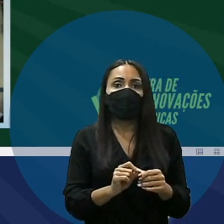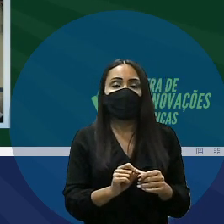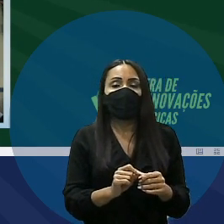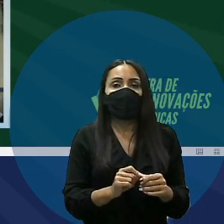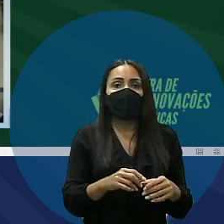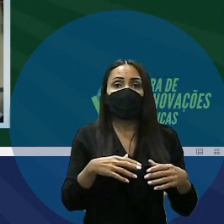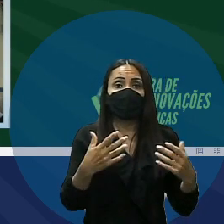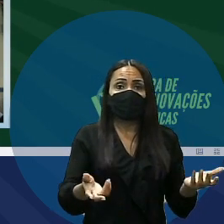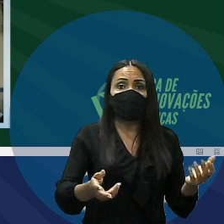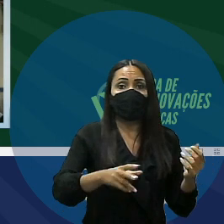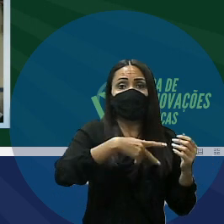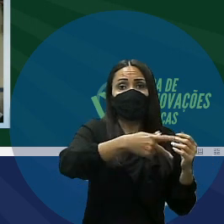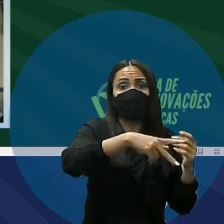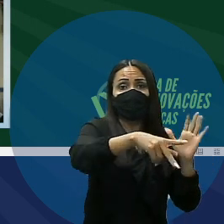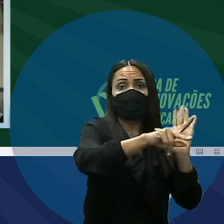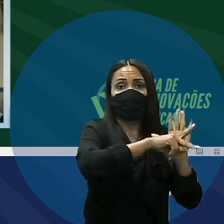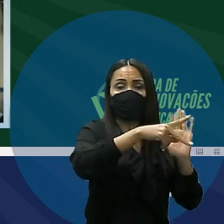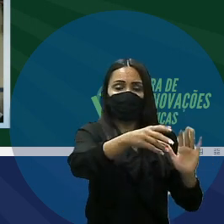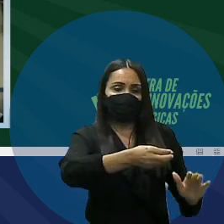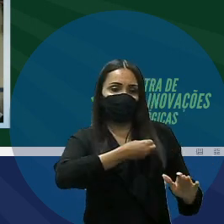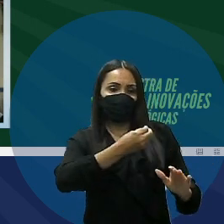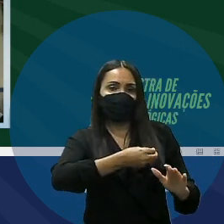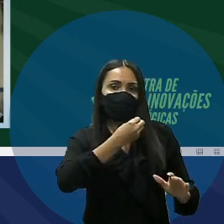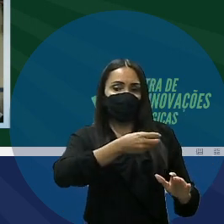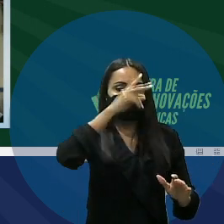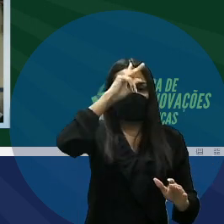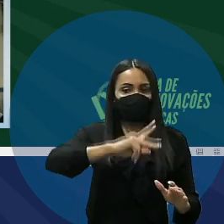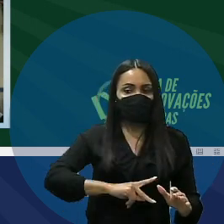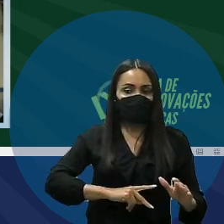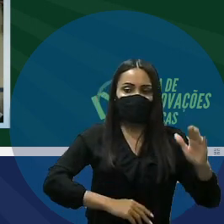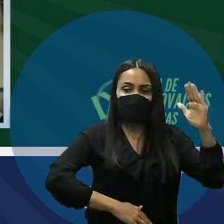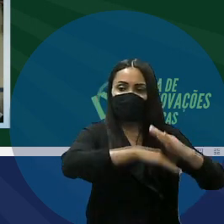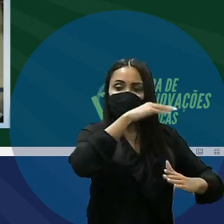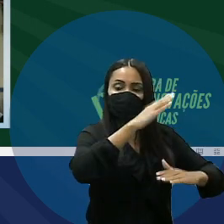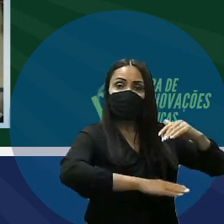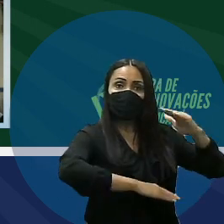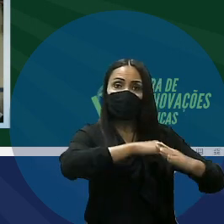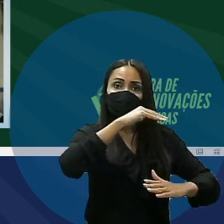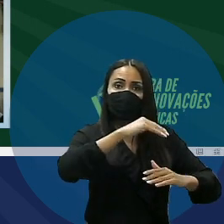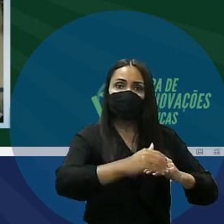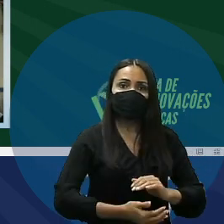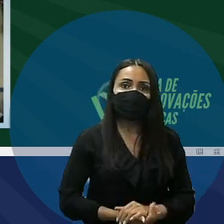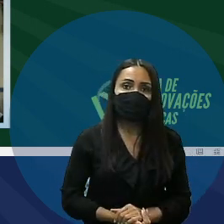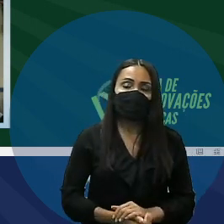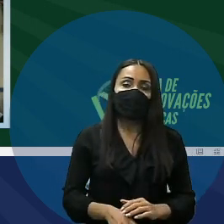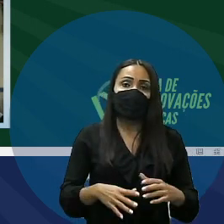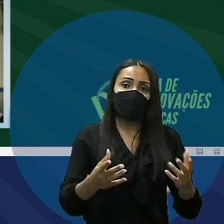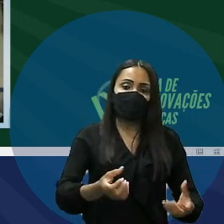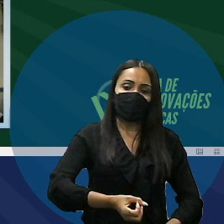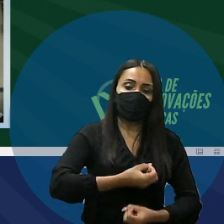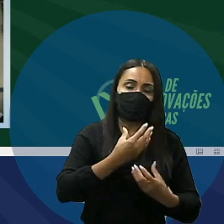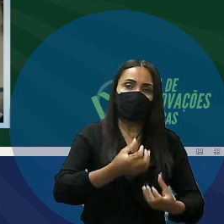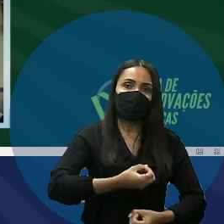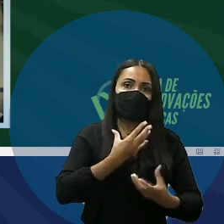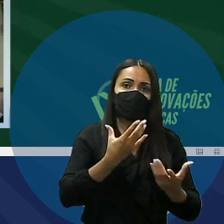sua própria vida pessoal e profissional, né? Então, o sarau ele vai se